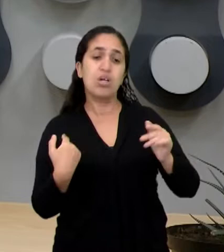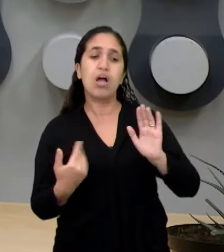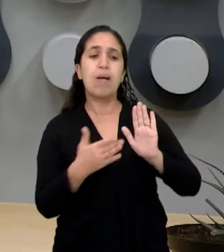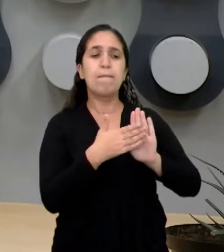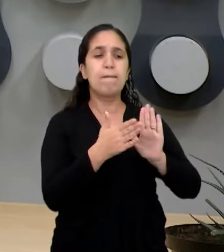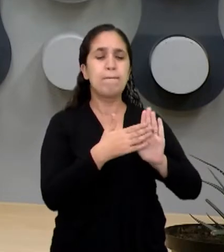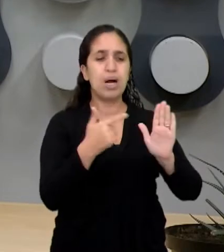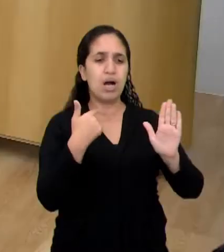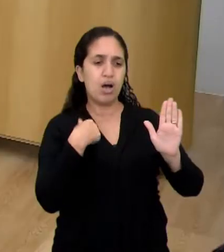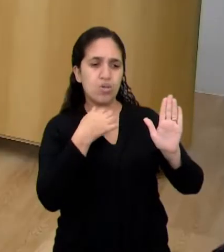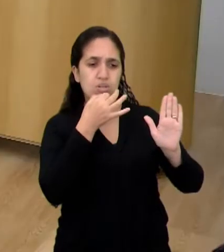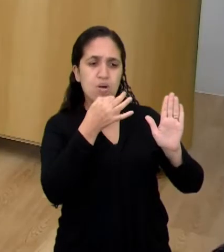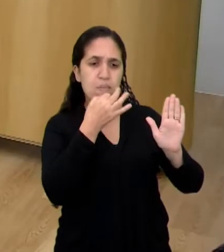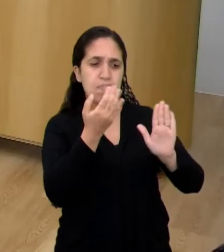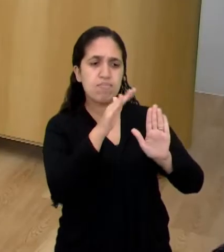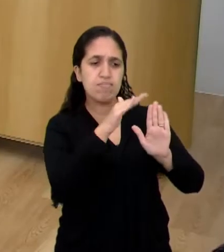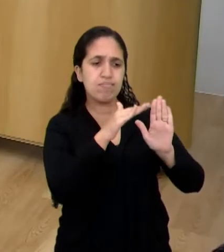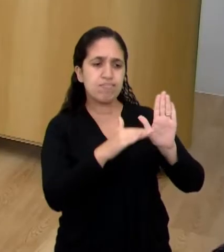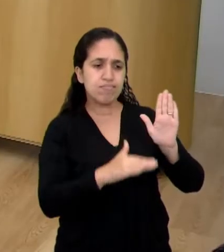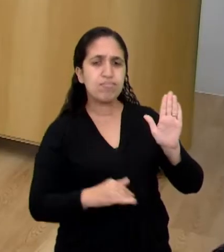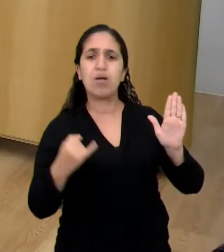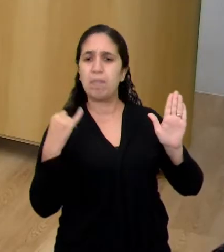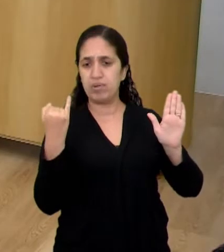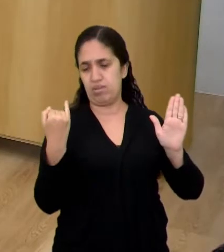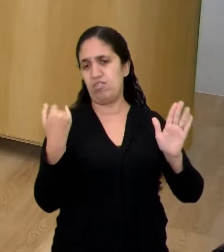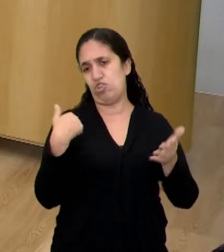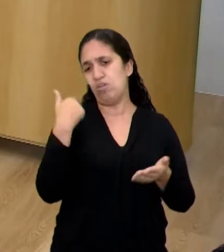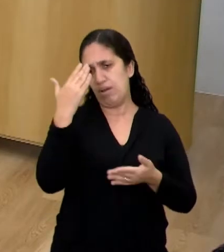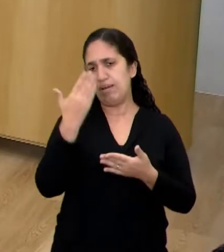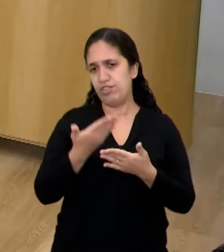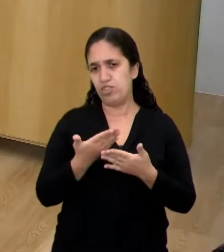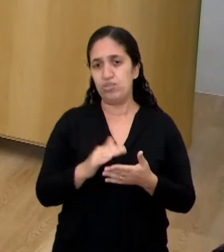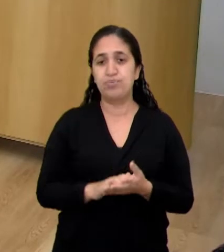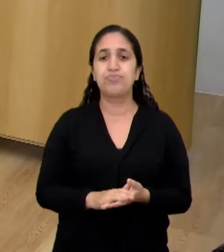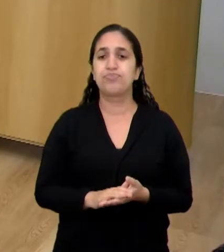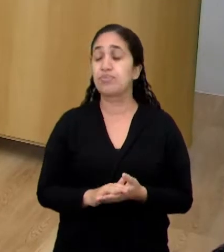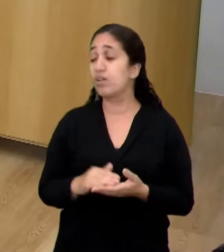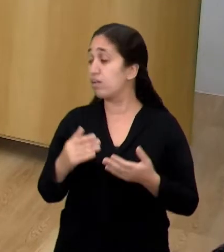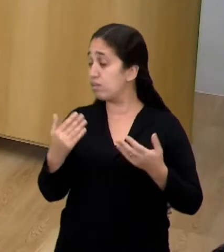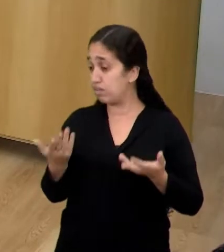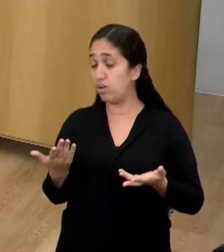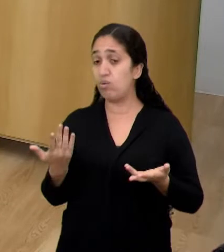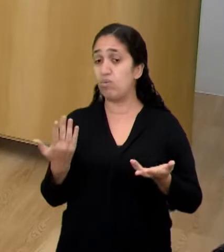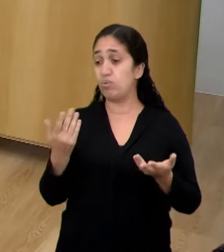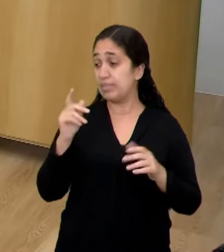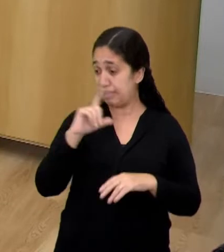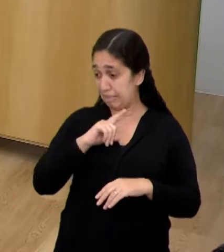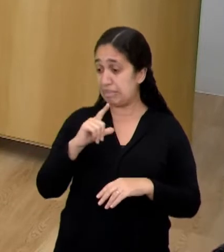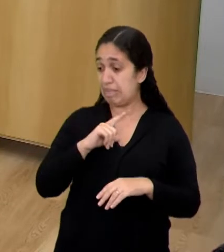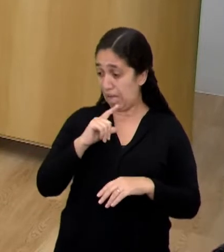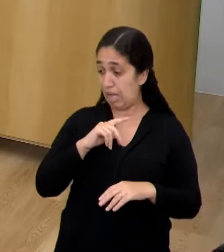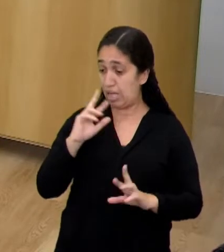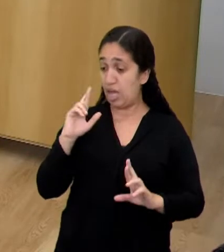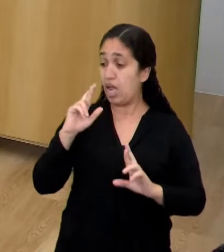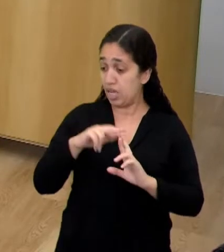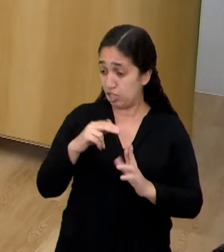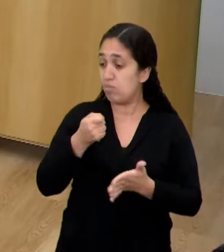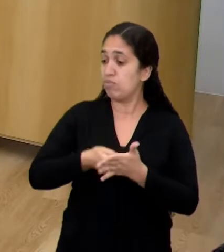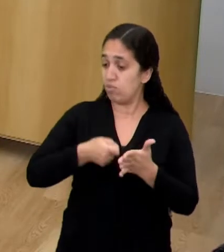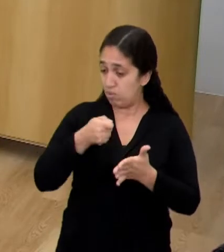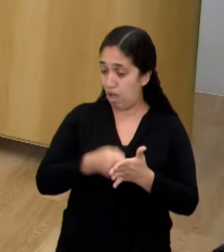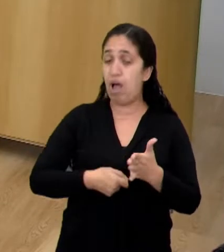coisas que você considera importante. Acredito que é mais ou menos isso. Existe o clamor pela representatividade, nesse